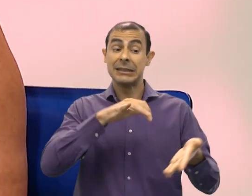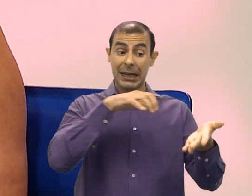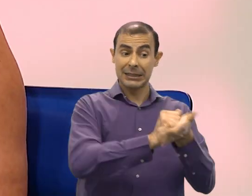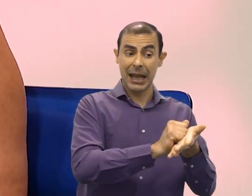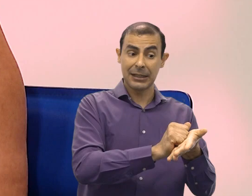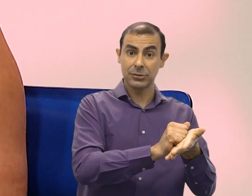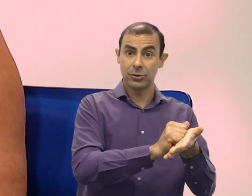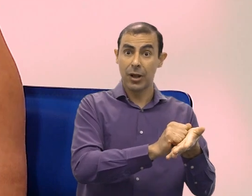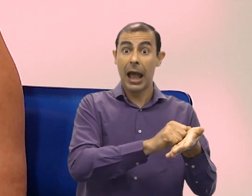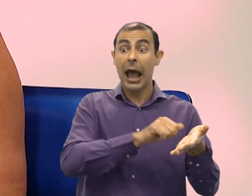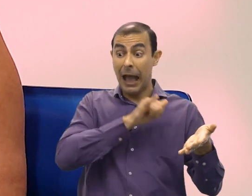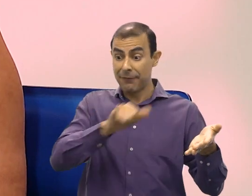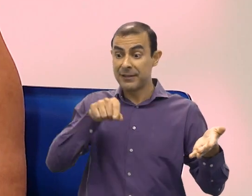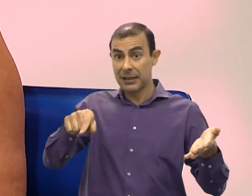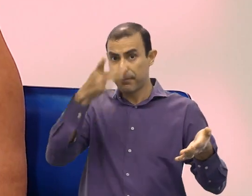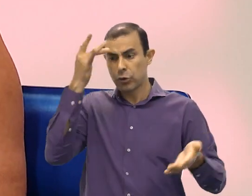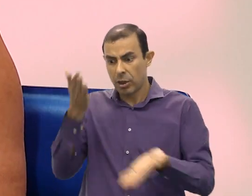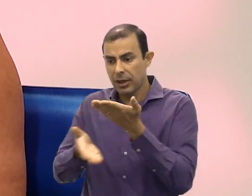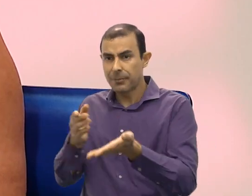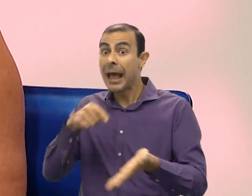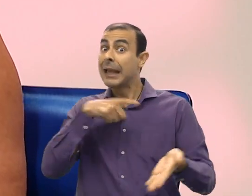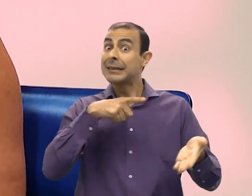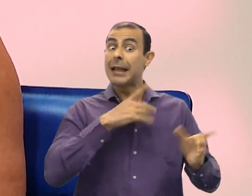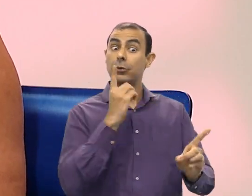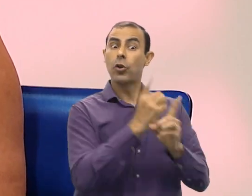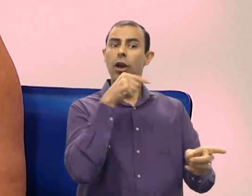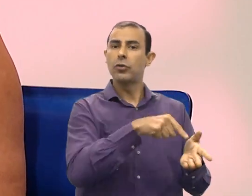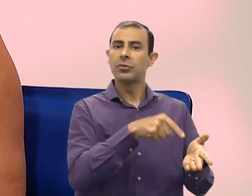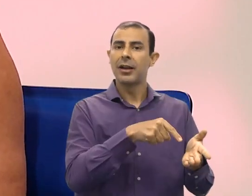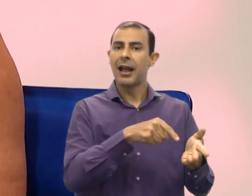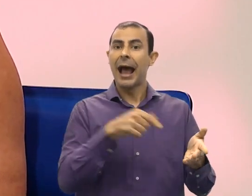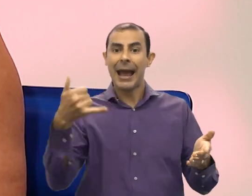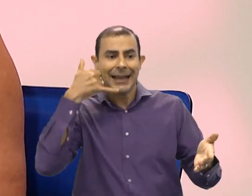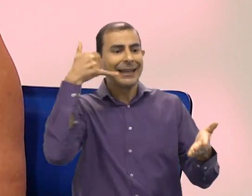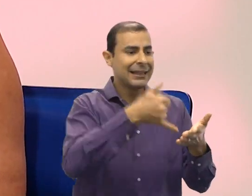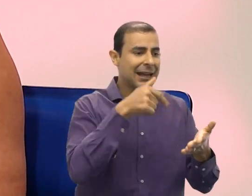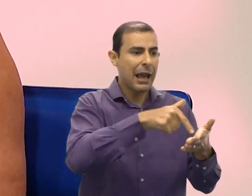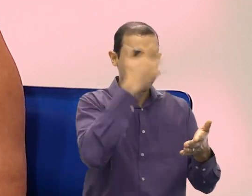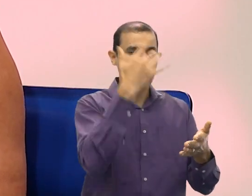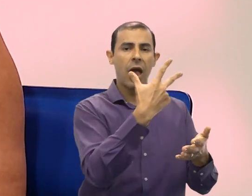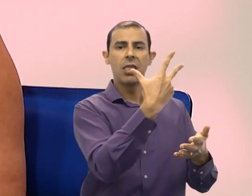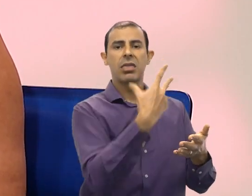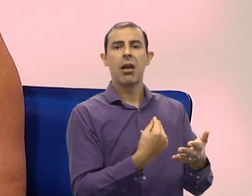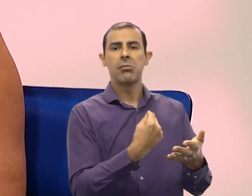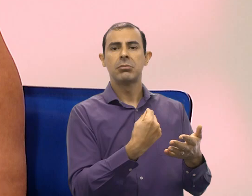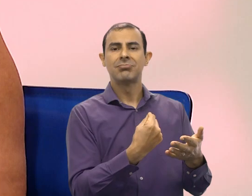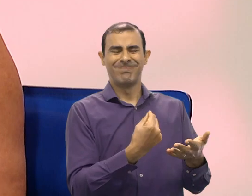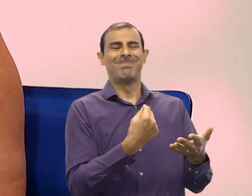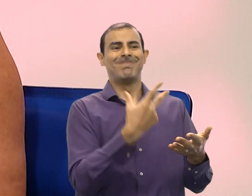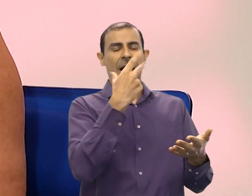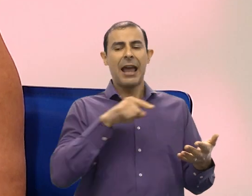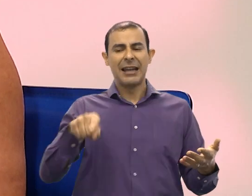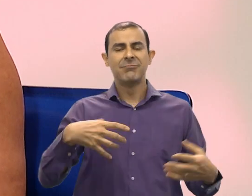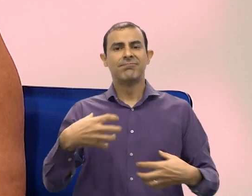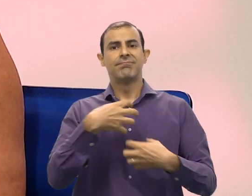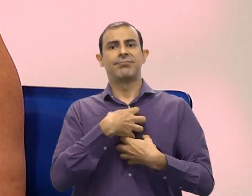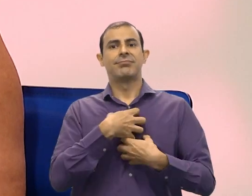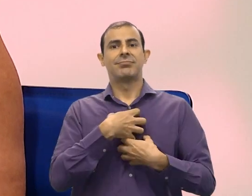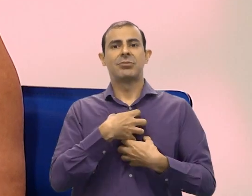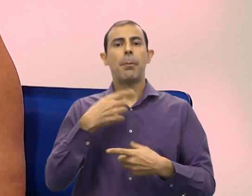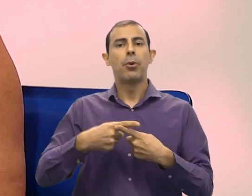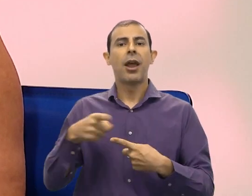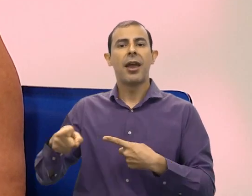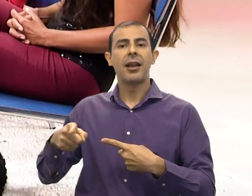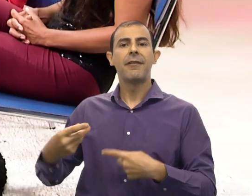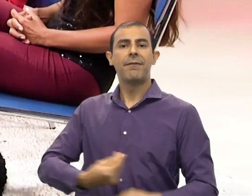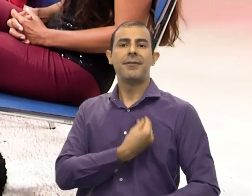esse doador disse não. Na hora em que ele está precisando. Então, a gente pede, mantenha o seu cadastro